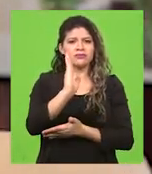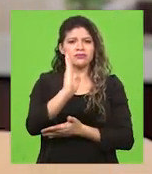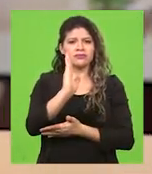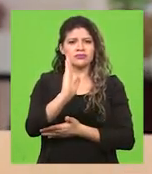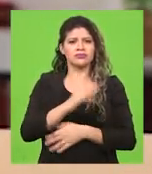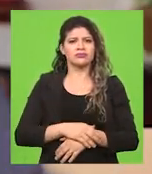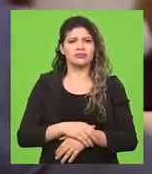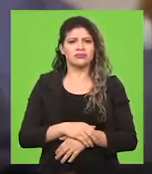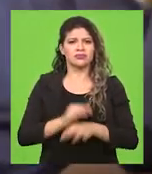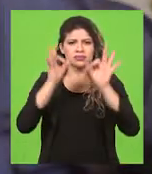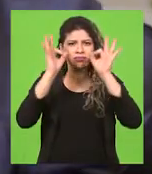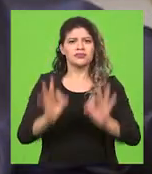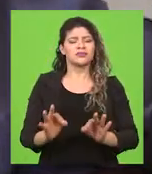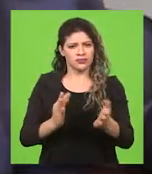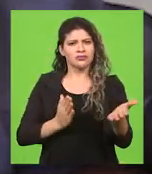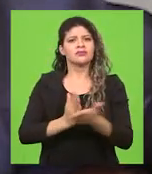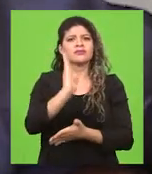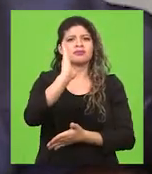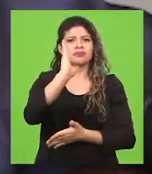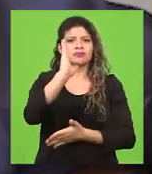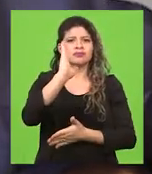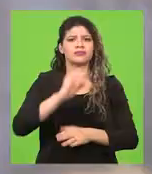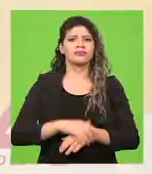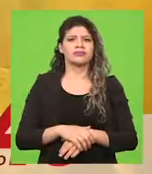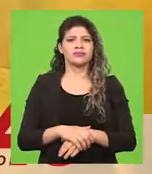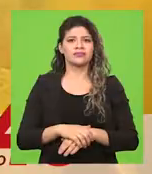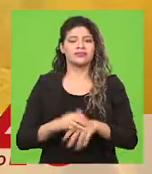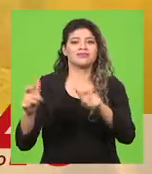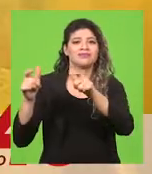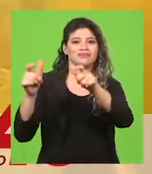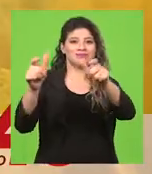posse. Com certeza que eu tomo posse.